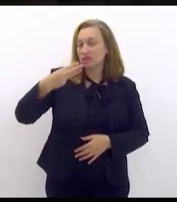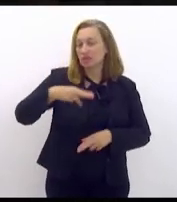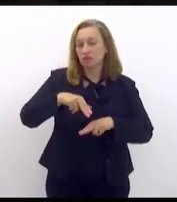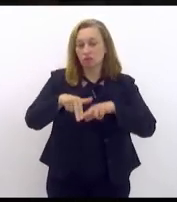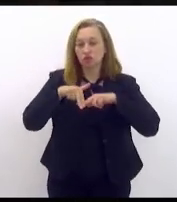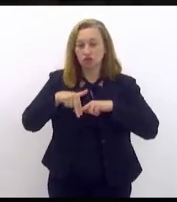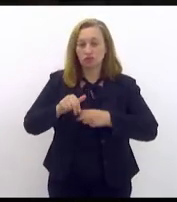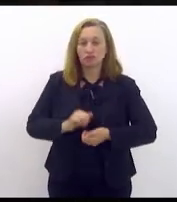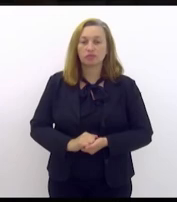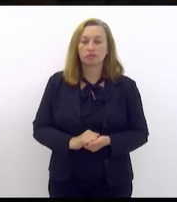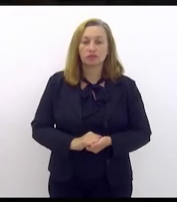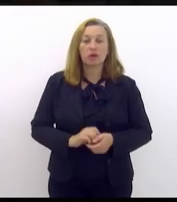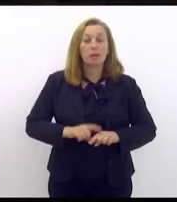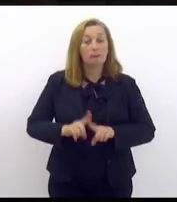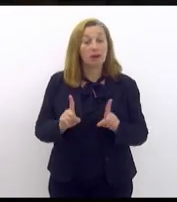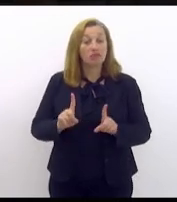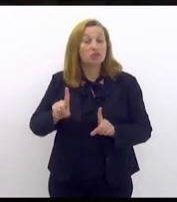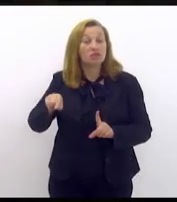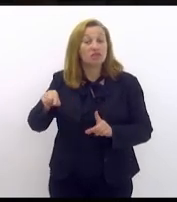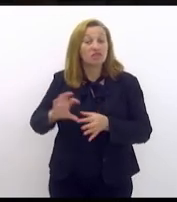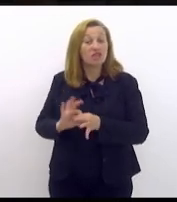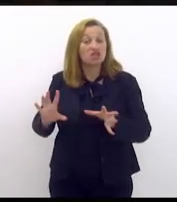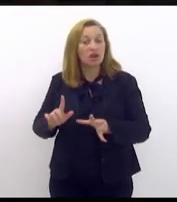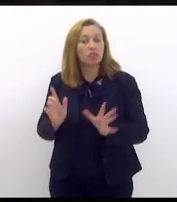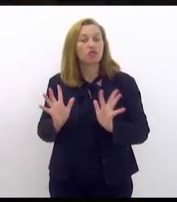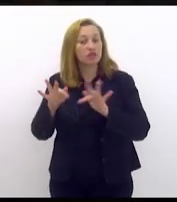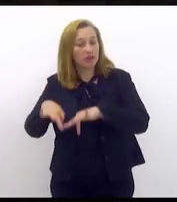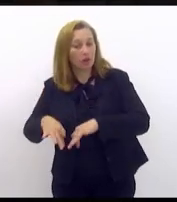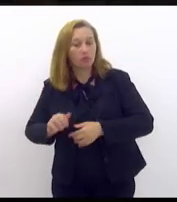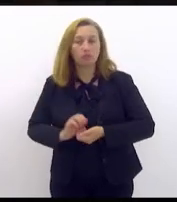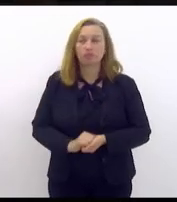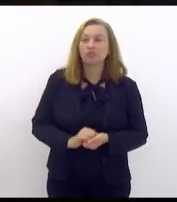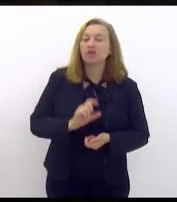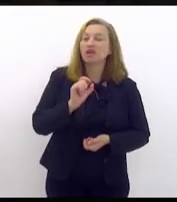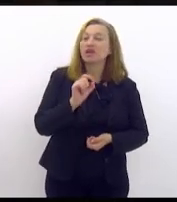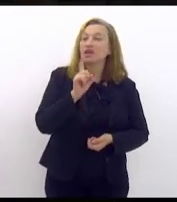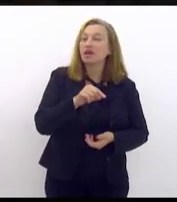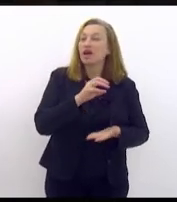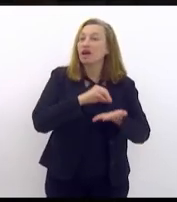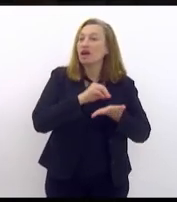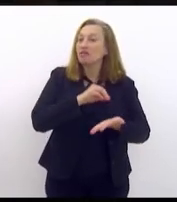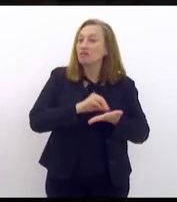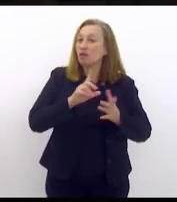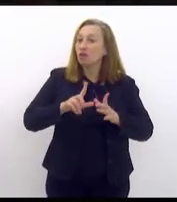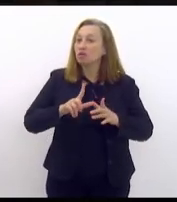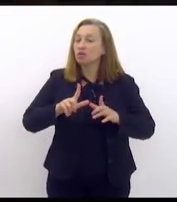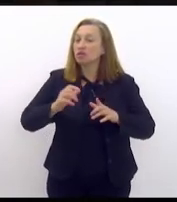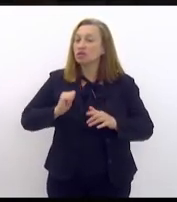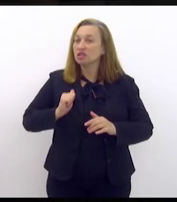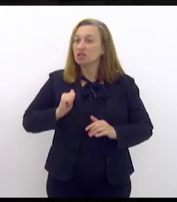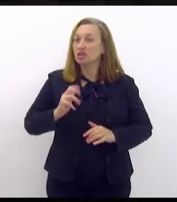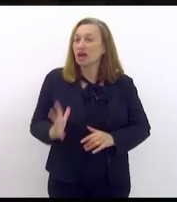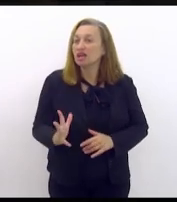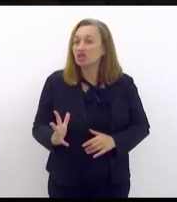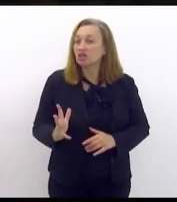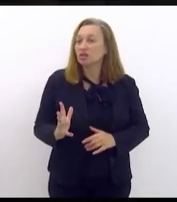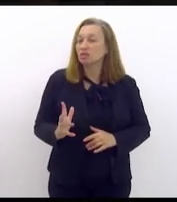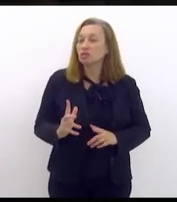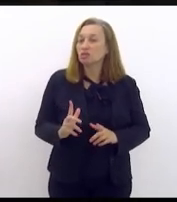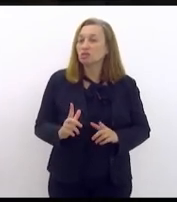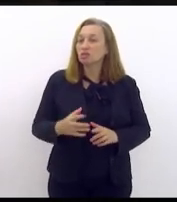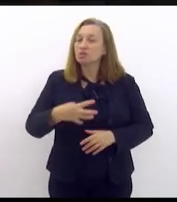motivo, mas que eu vou deixar para o final, que é a falta de ação no sentido